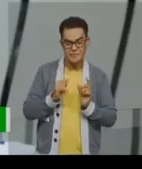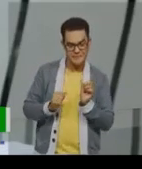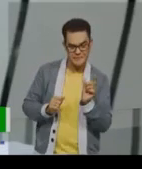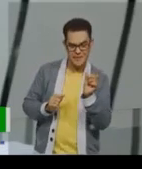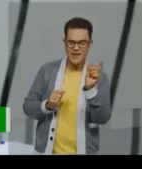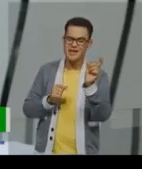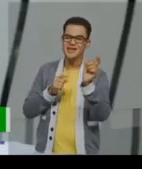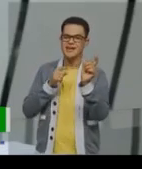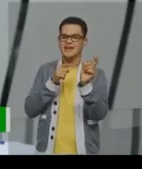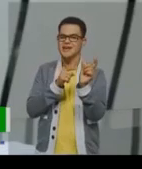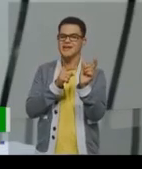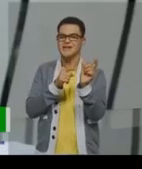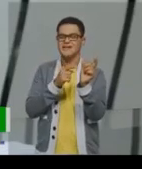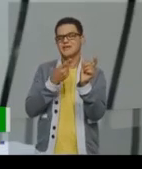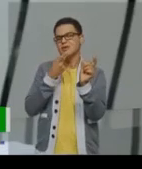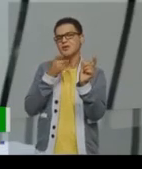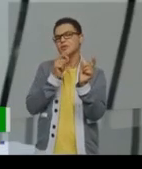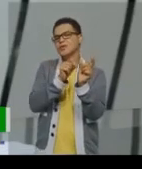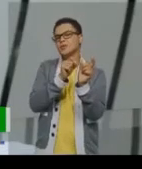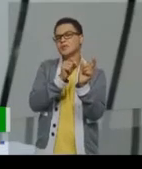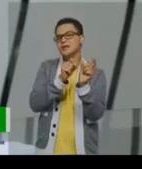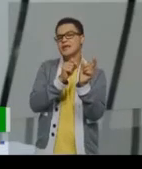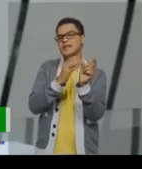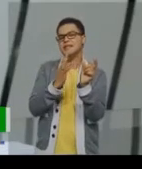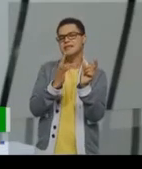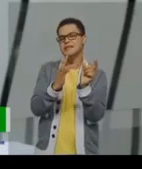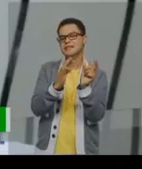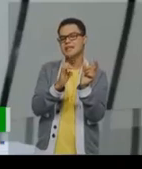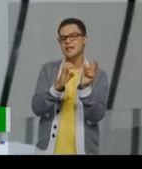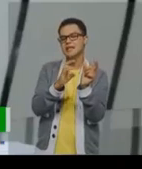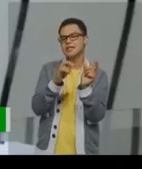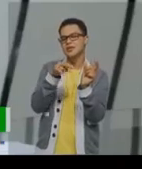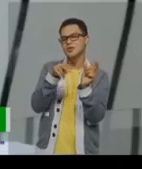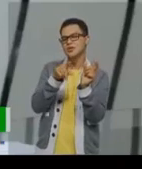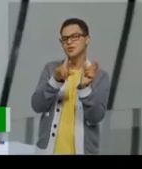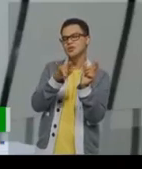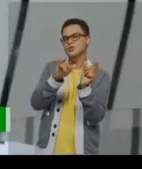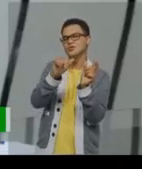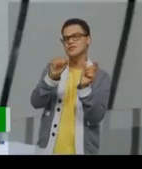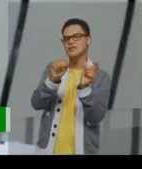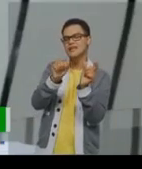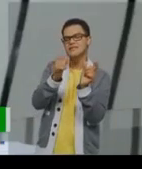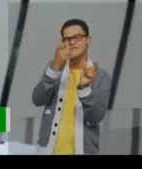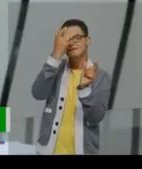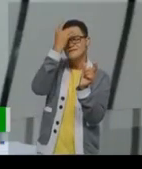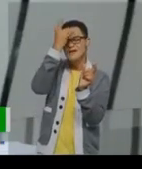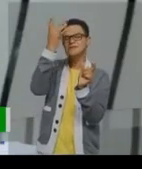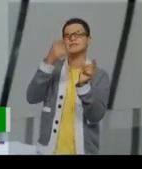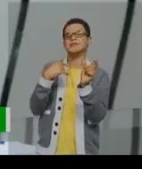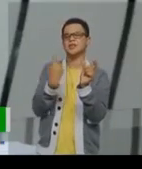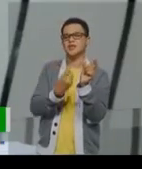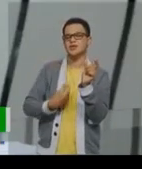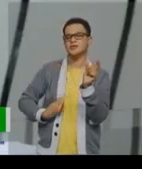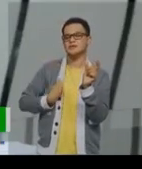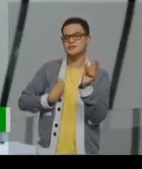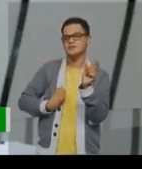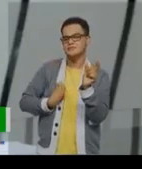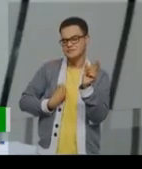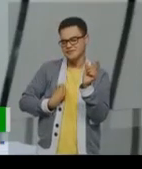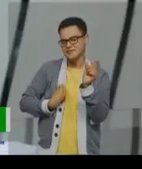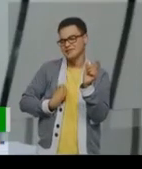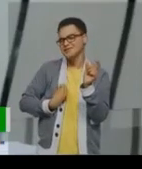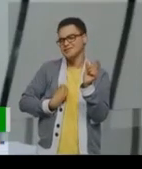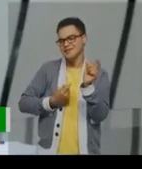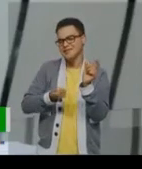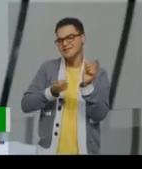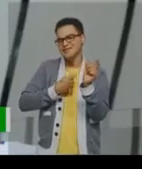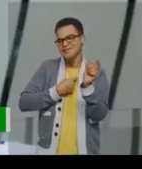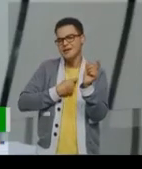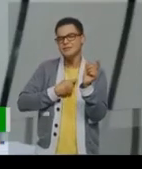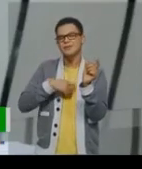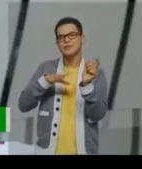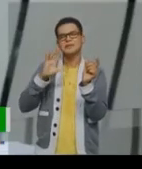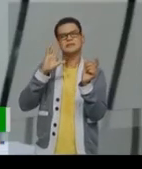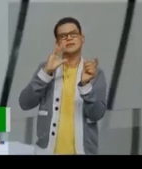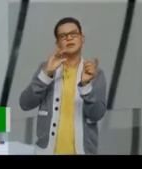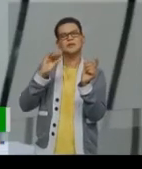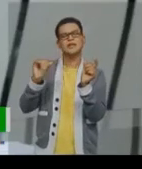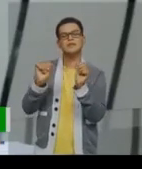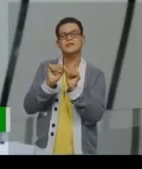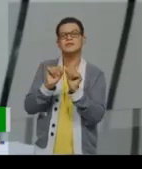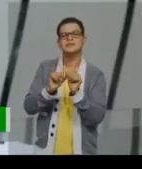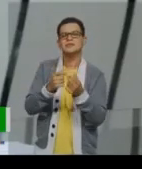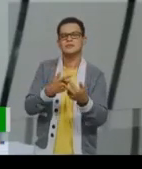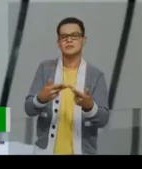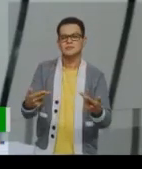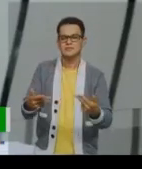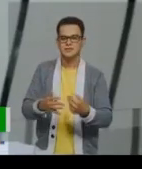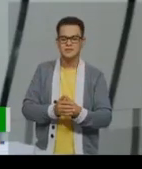né? Algo que facilita as nossas vidas, algo que torna, né, alguma atividade nossa mais tranquila, menos dispendiosa. Então,